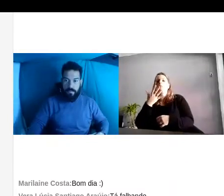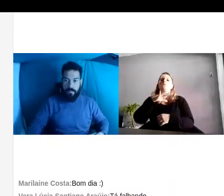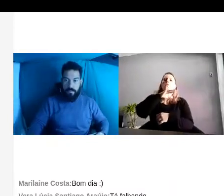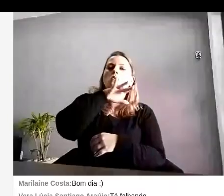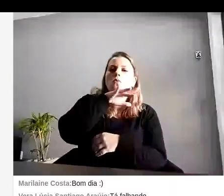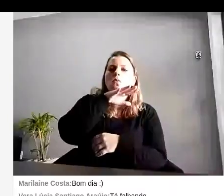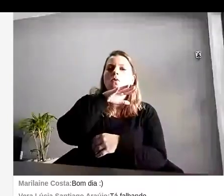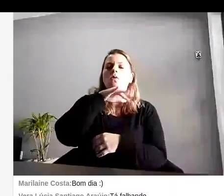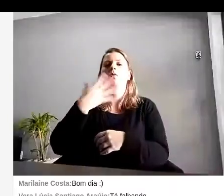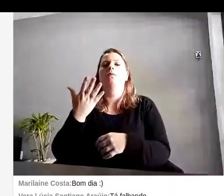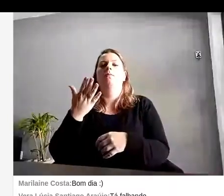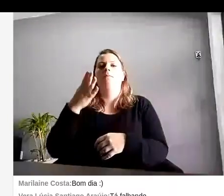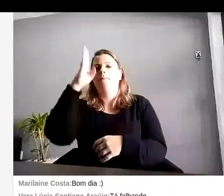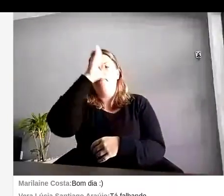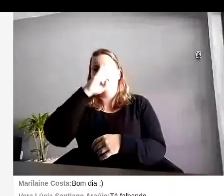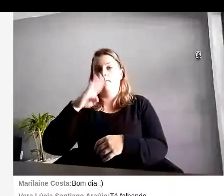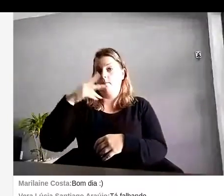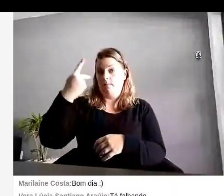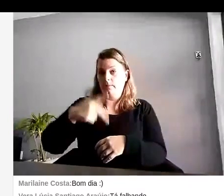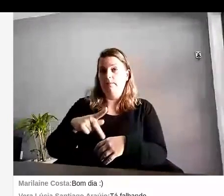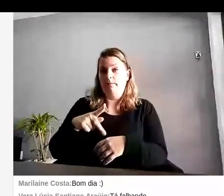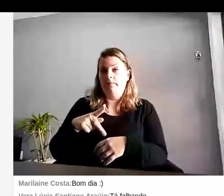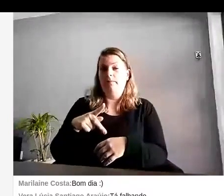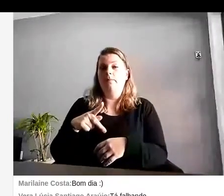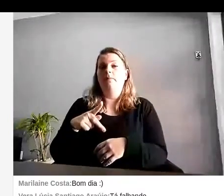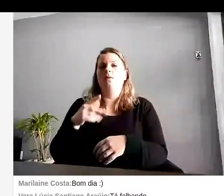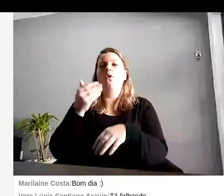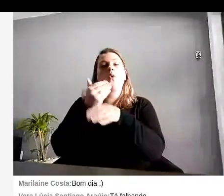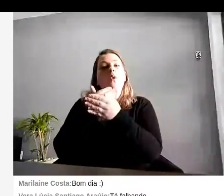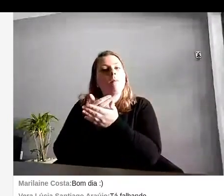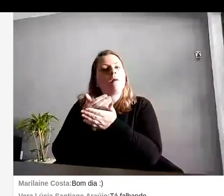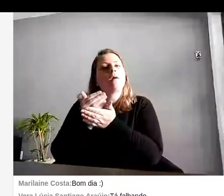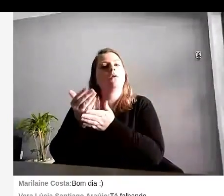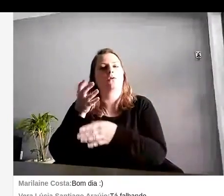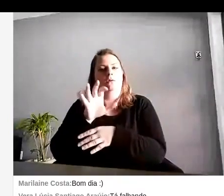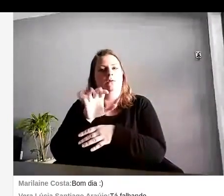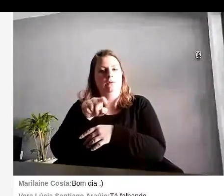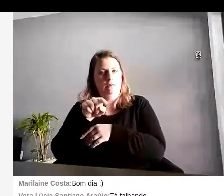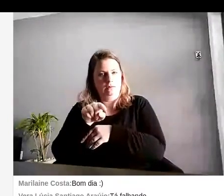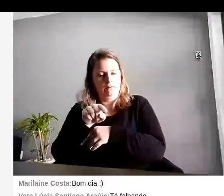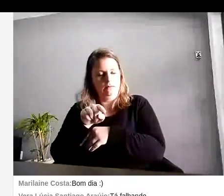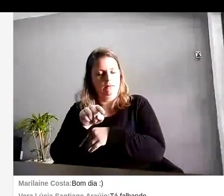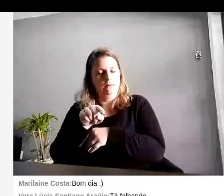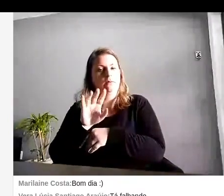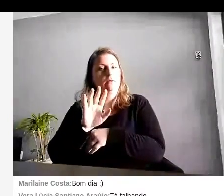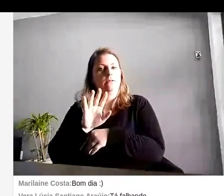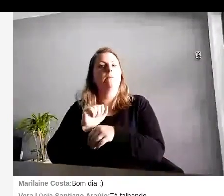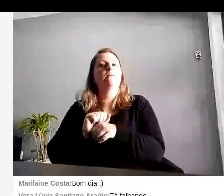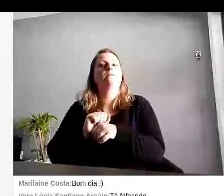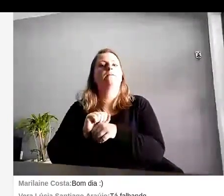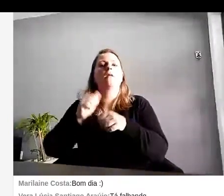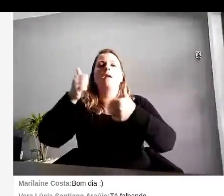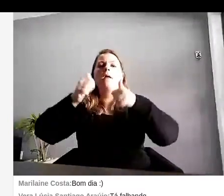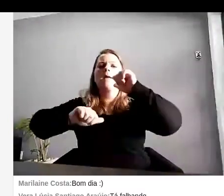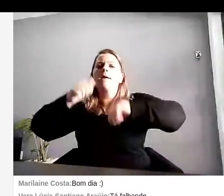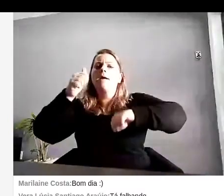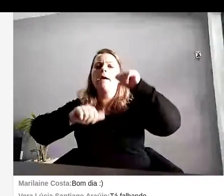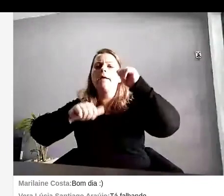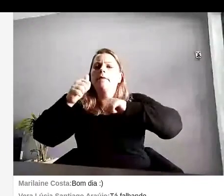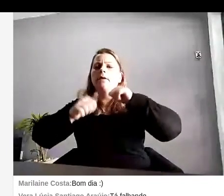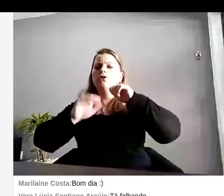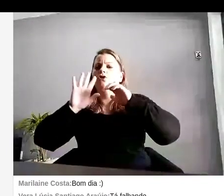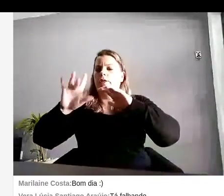No Brasil, pensou dessa forma, como uma avaliação de um produto já